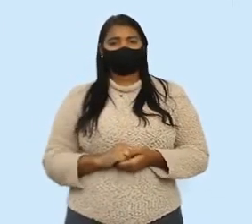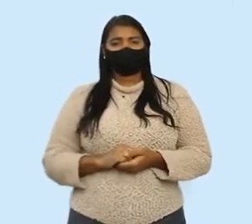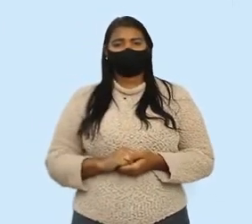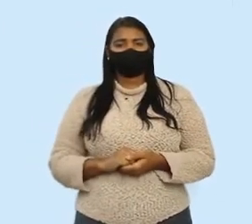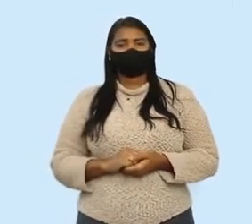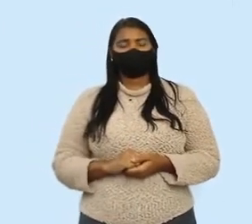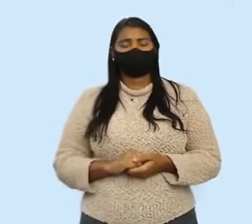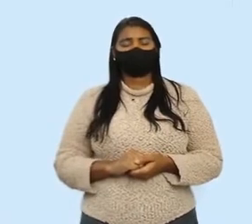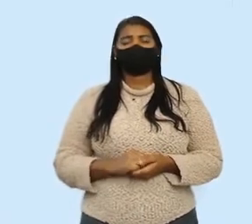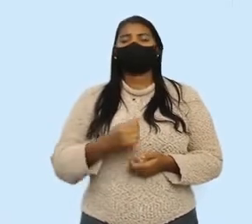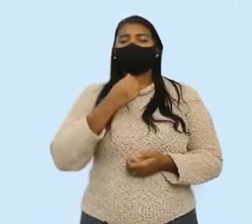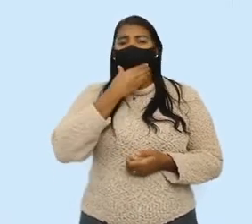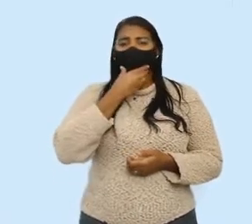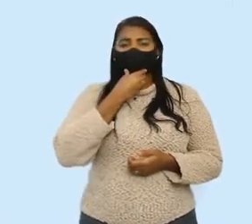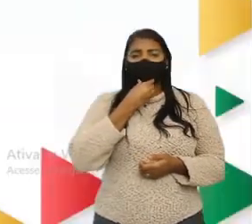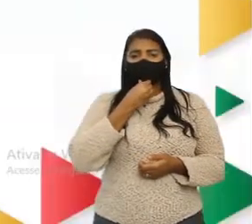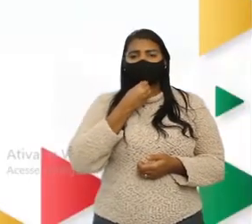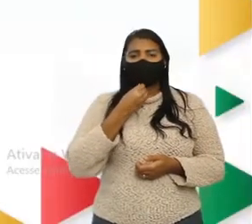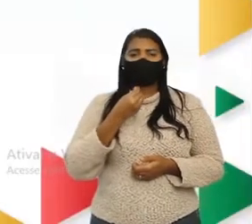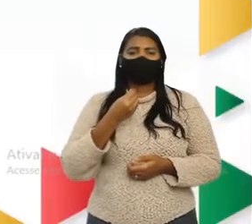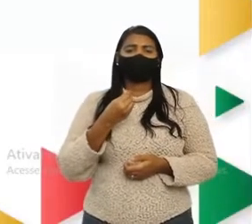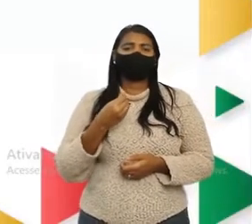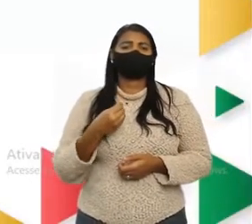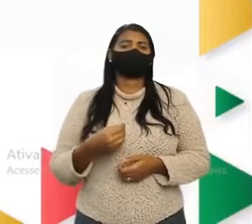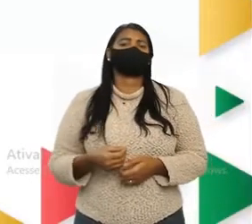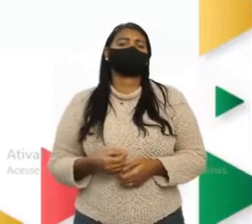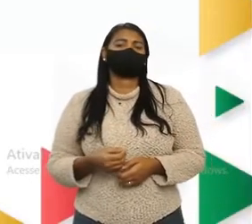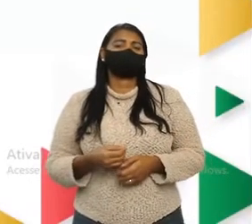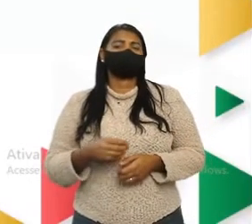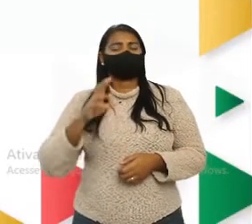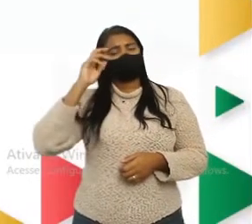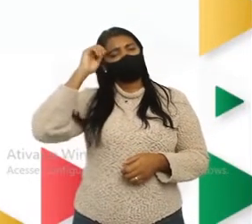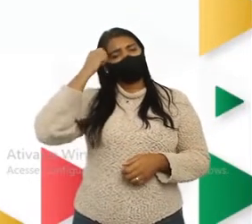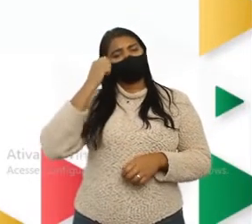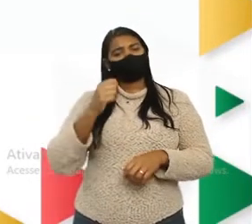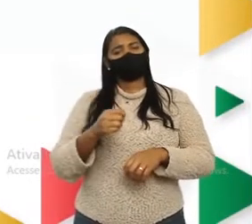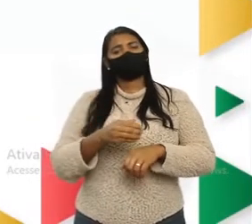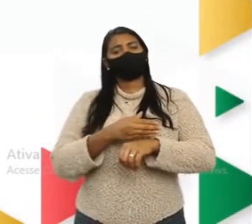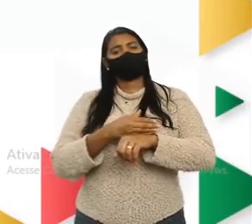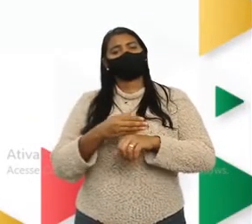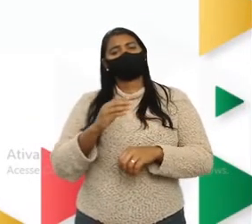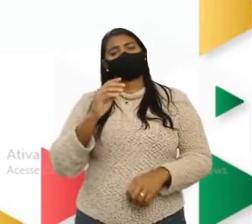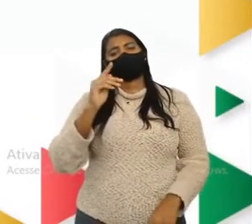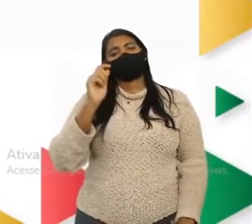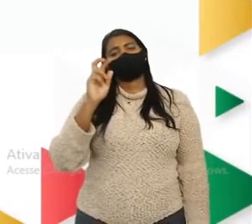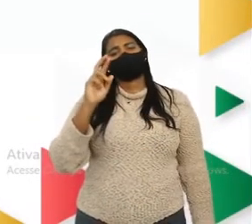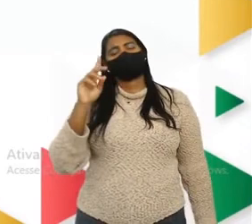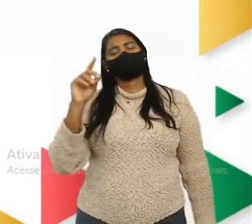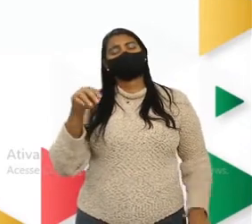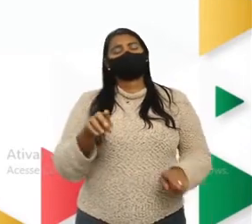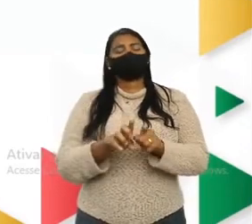estavam ligados aos homens pardos e pretos pernambucanos, certo? Para a gente também pensar, né,